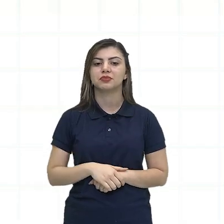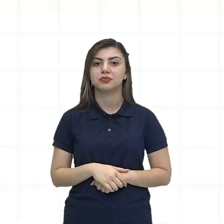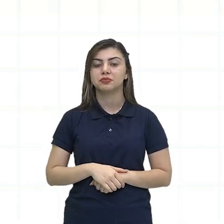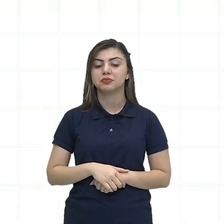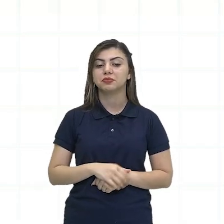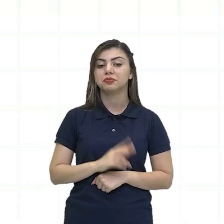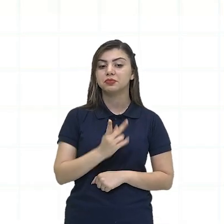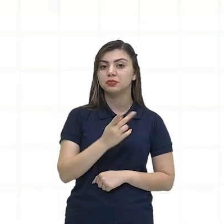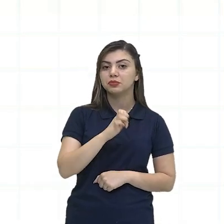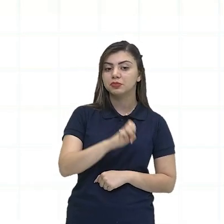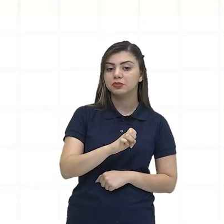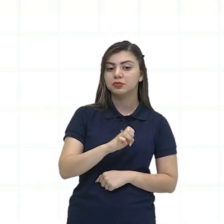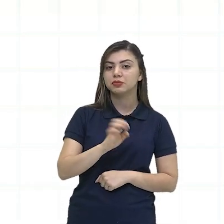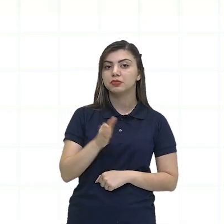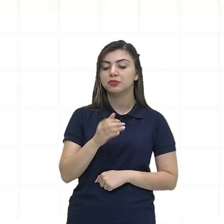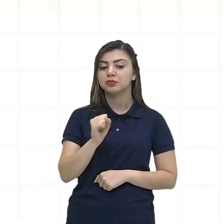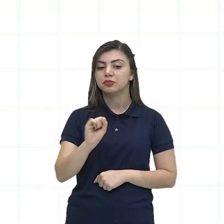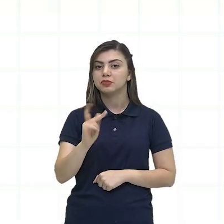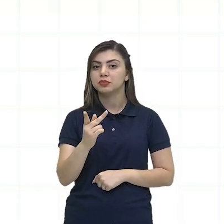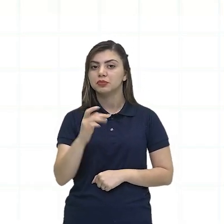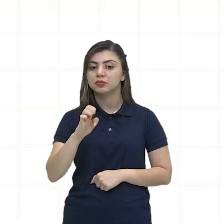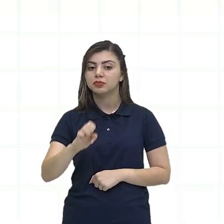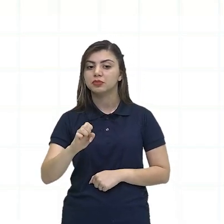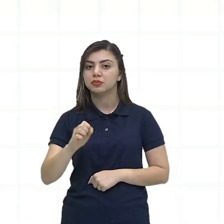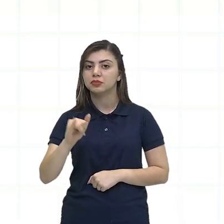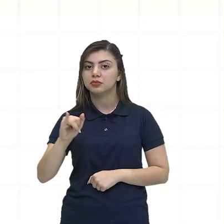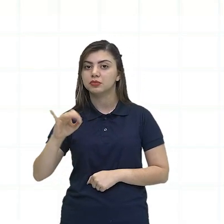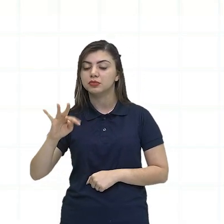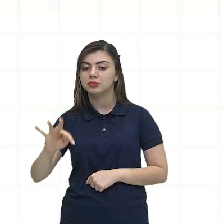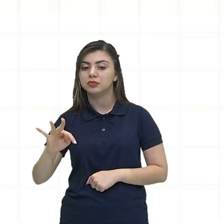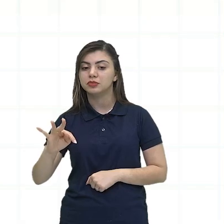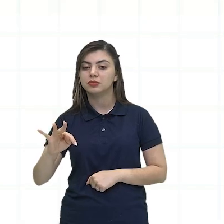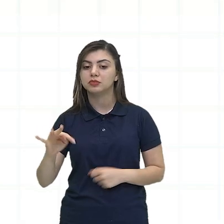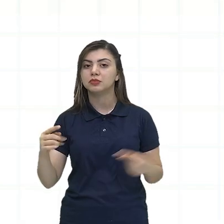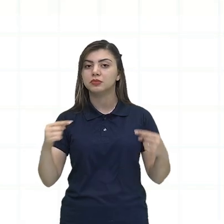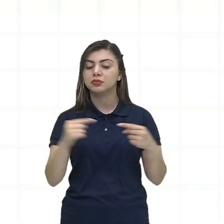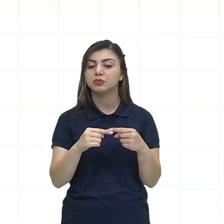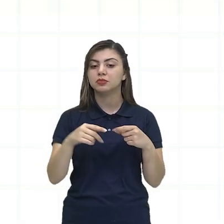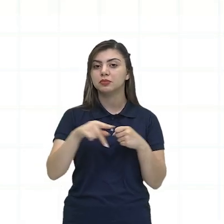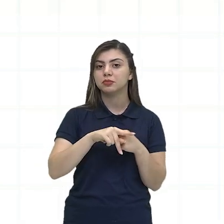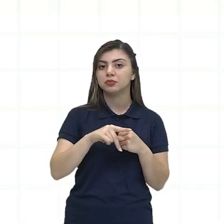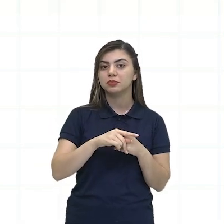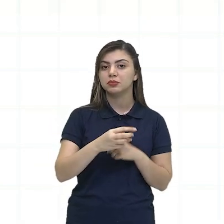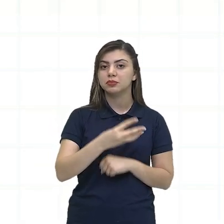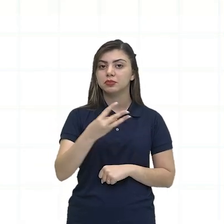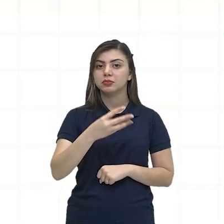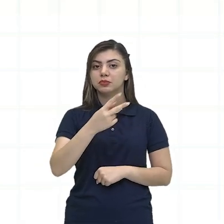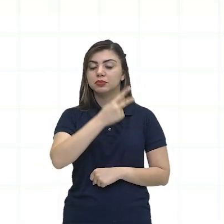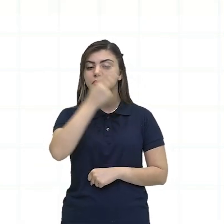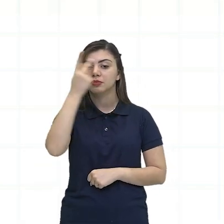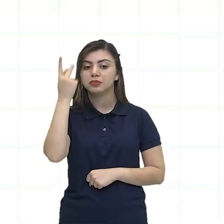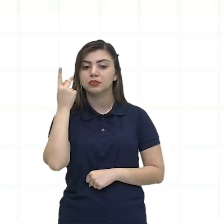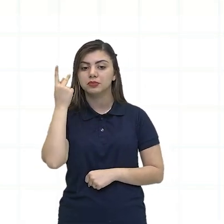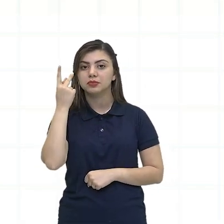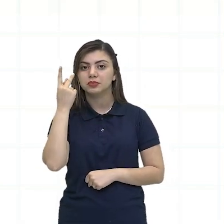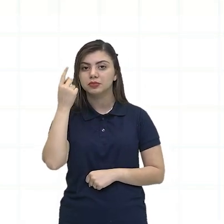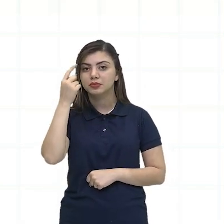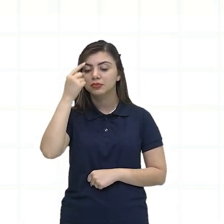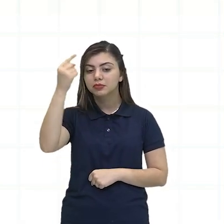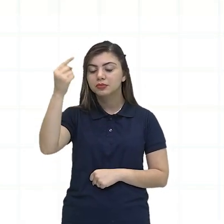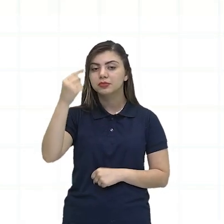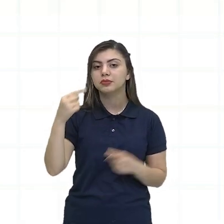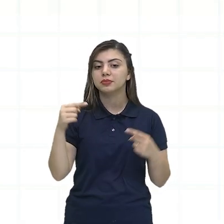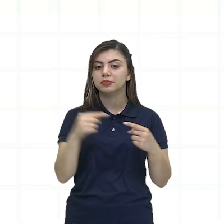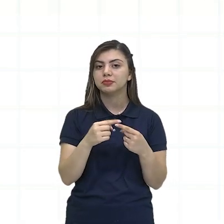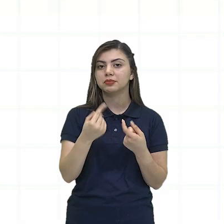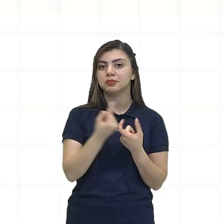he, o she, o it, eles são pronomes de terceira pessoa e sempre indicam